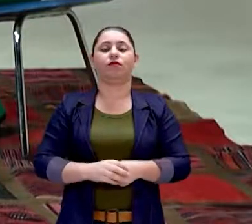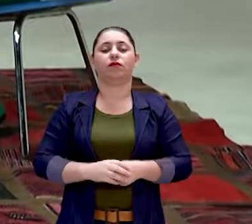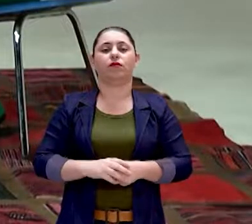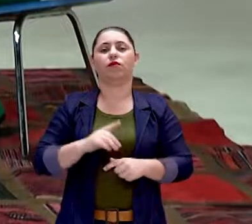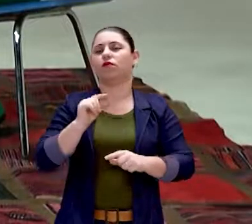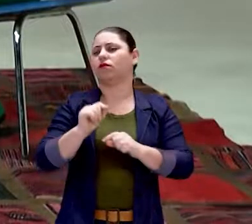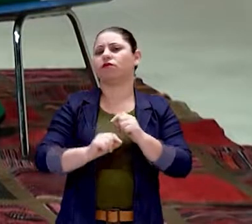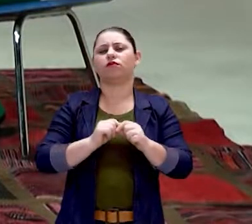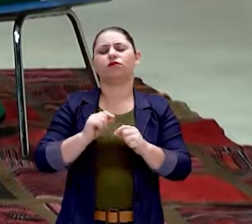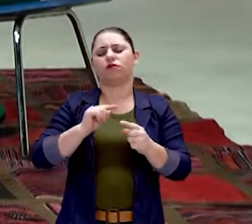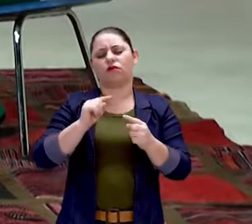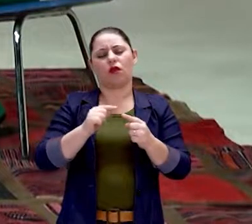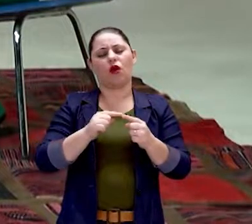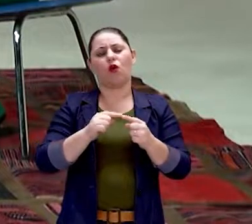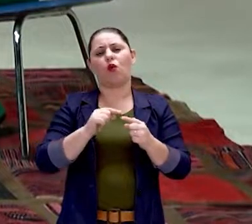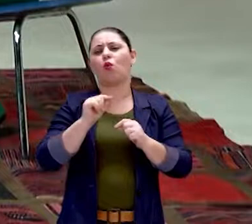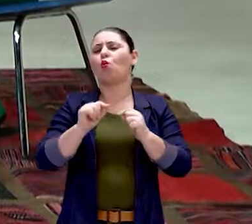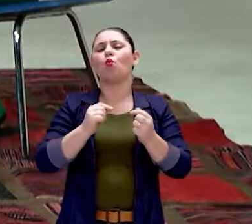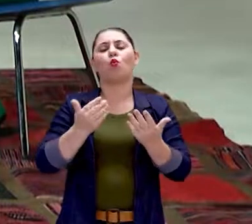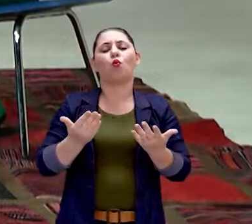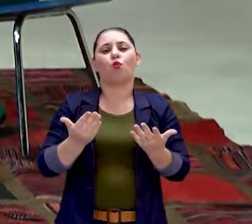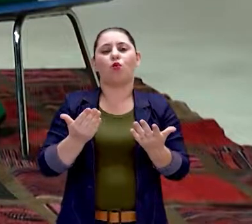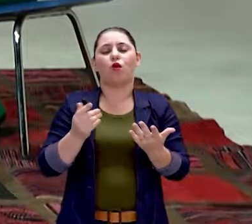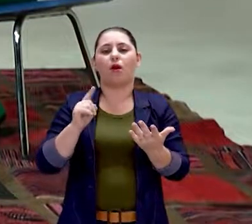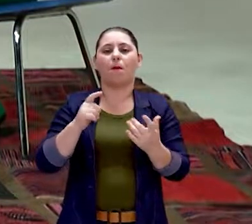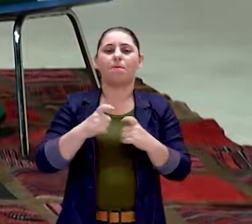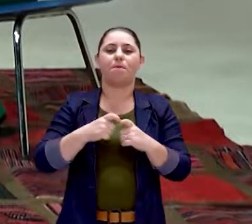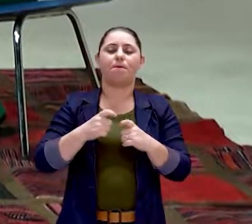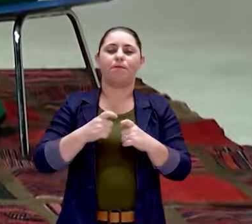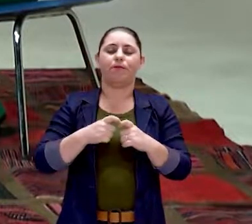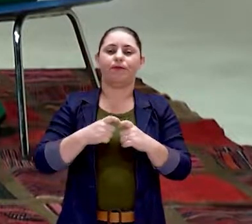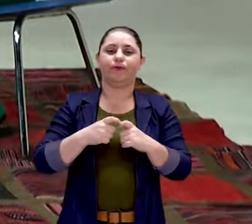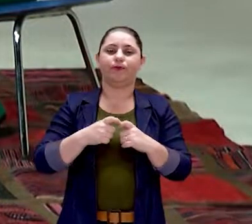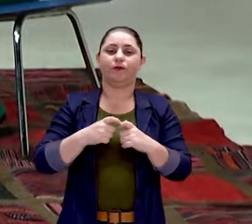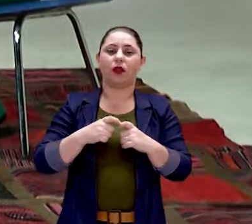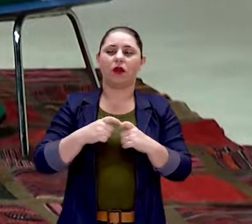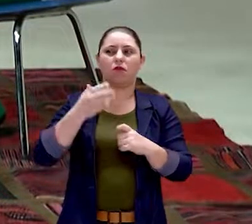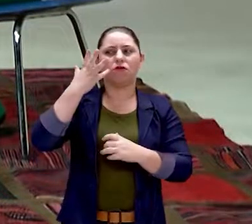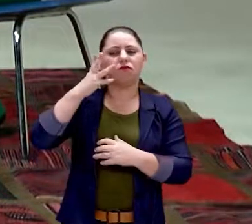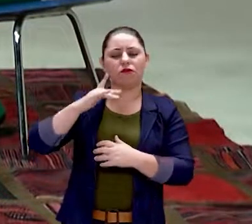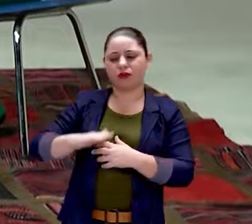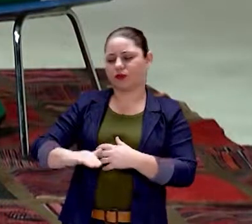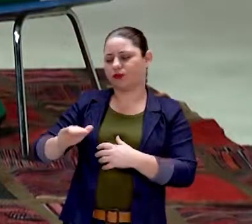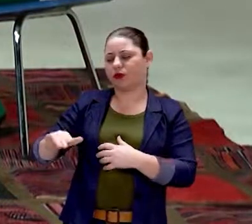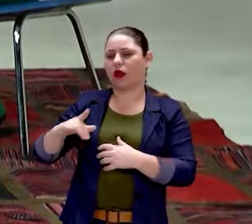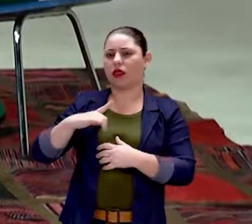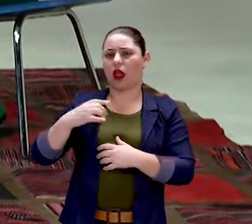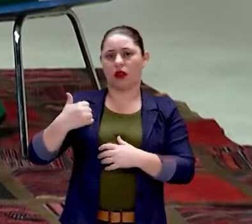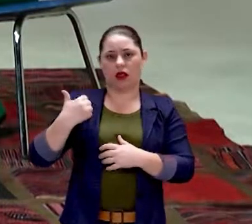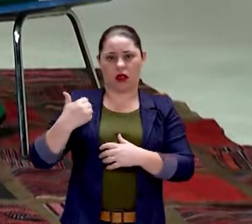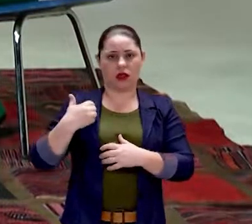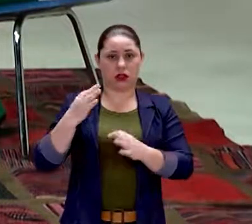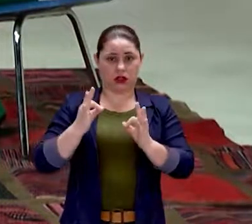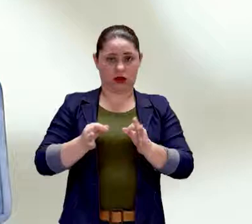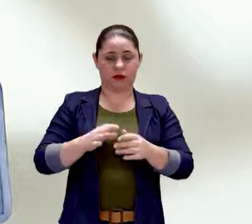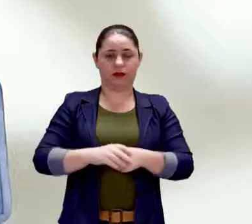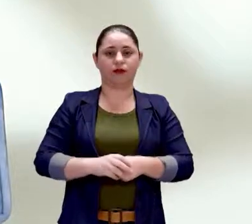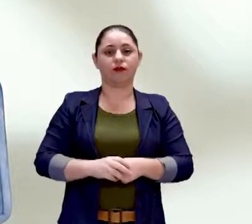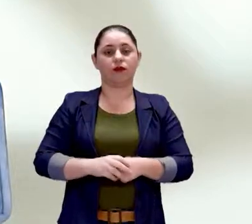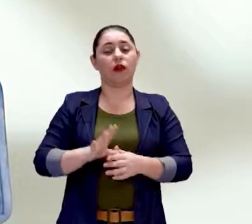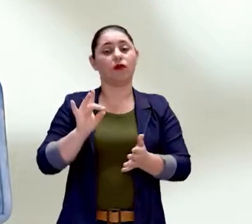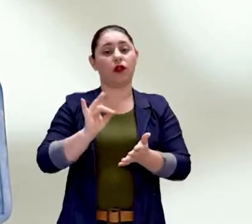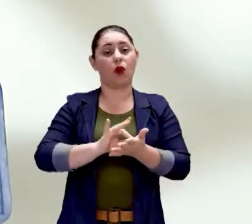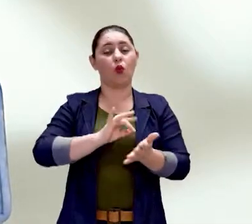E para quem é indicado essa medicina? Ela desde criança? Existe uma faixa etária?